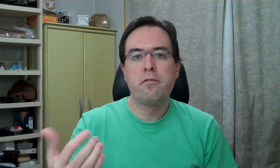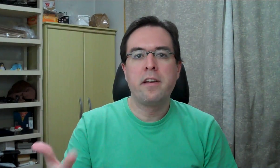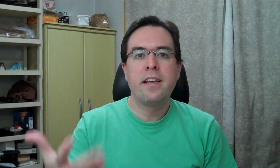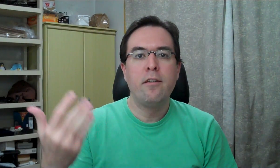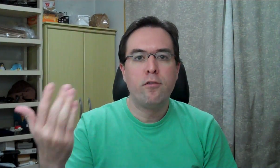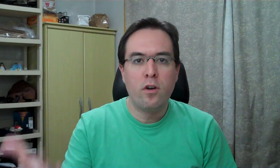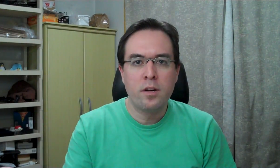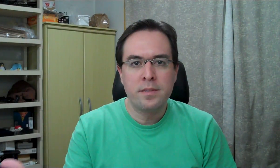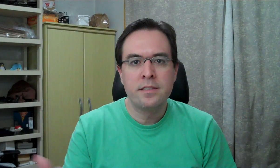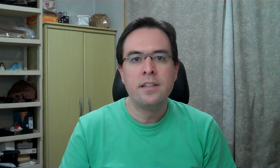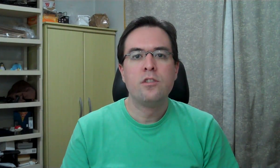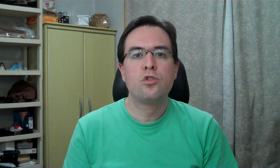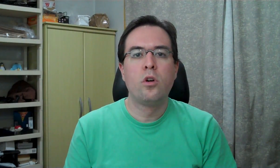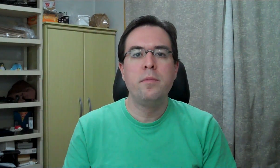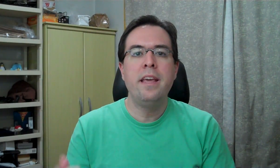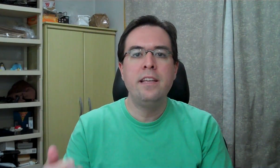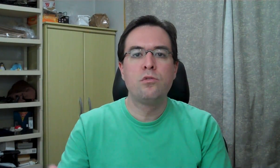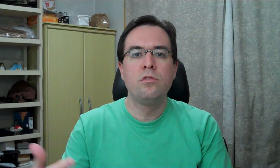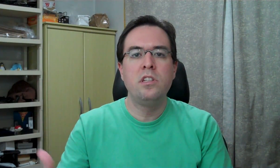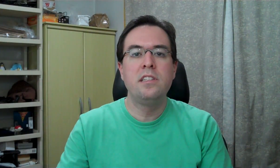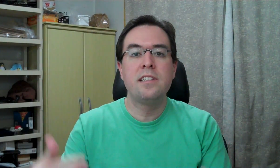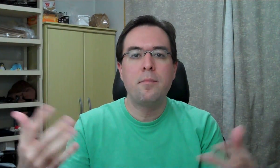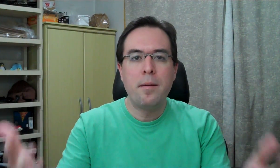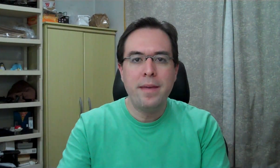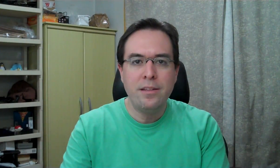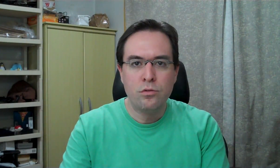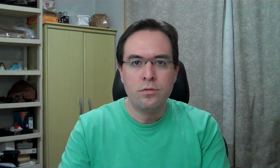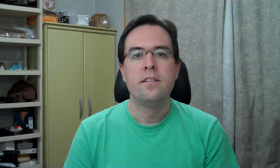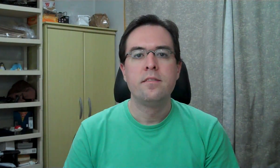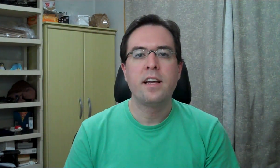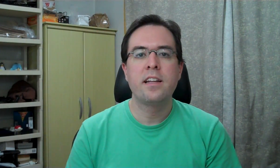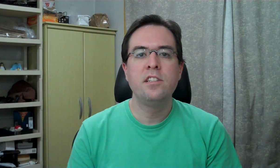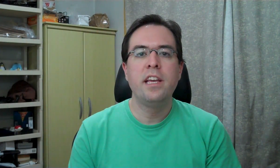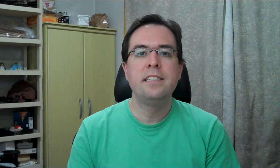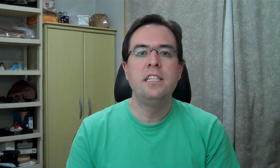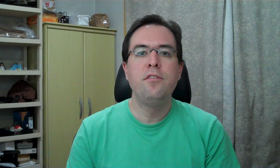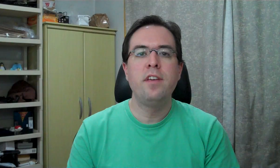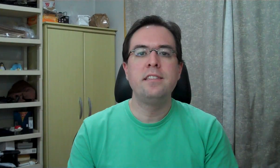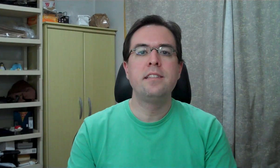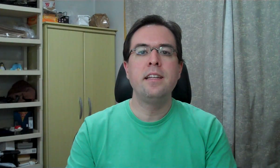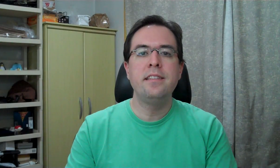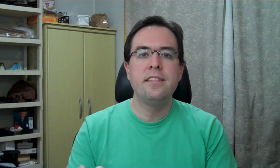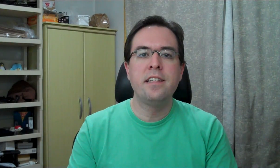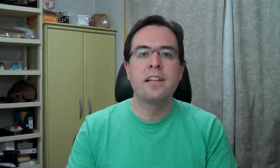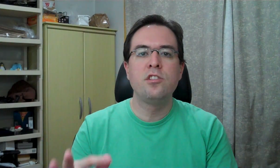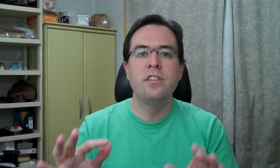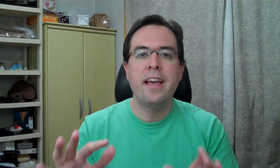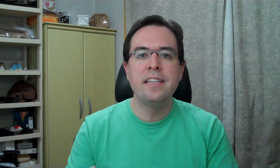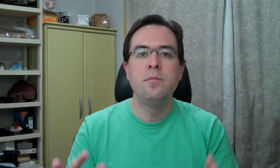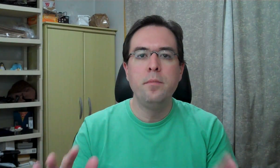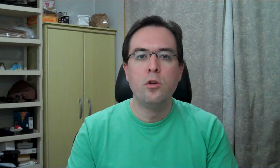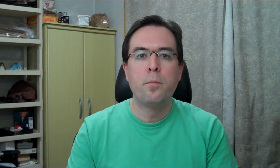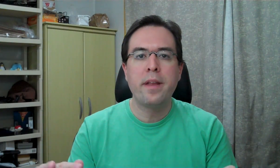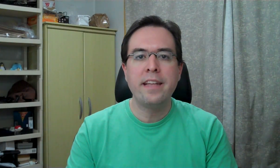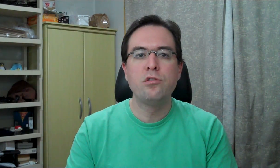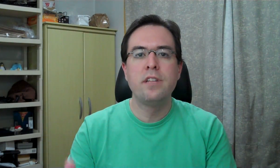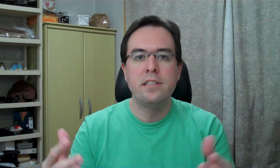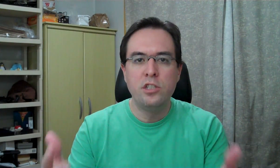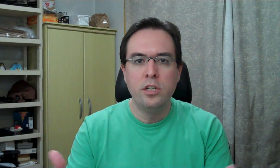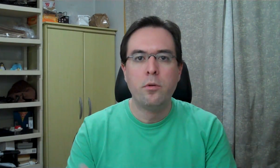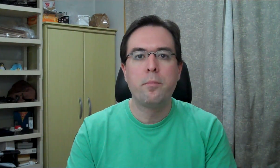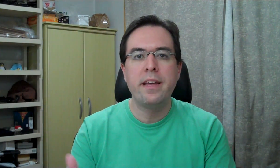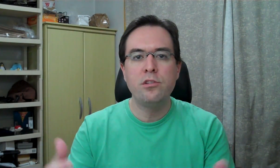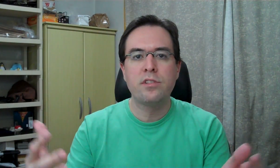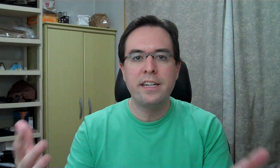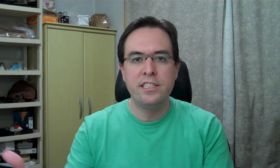podem sofrer reformas sob risco de desabamento. Na Grande Recife existem cerca de 10 mil prédios